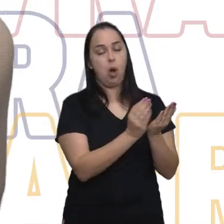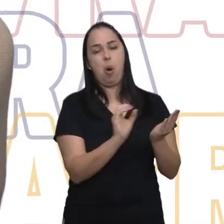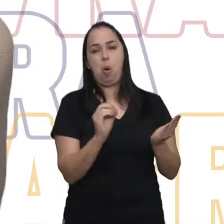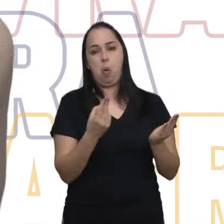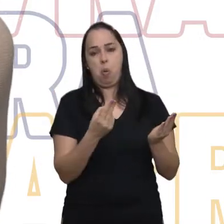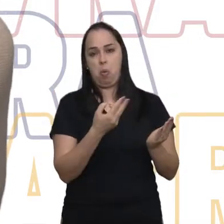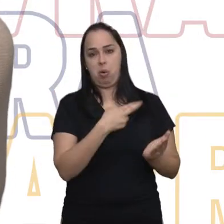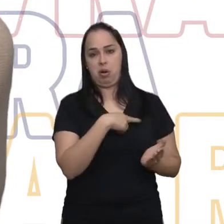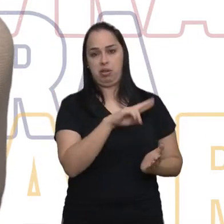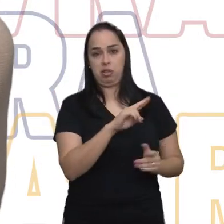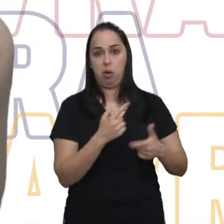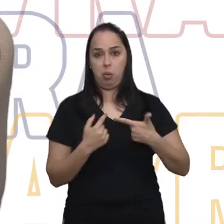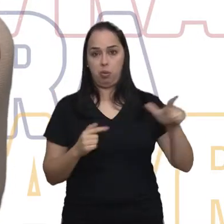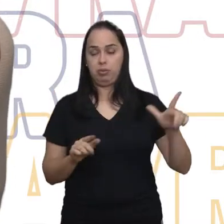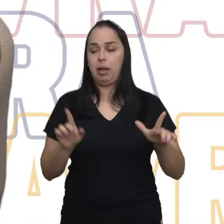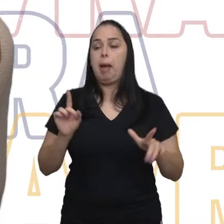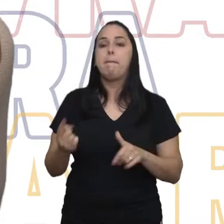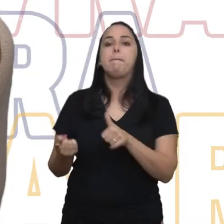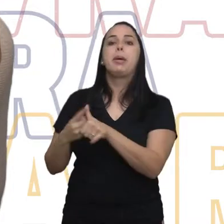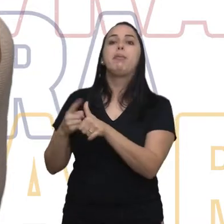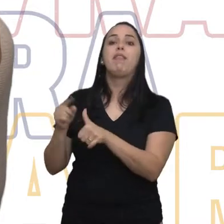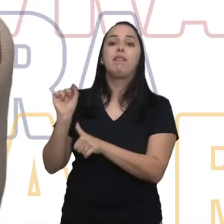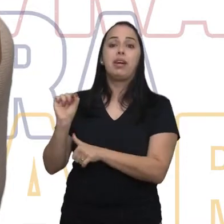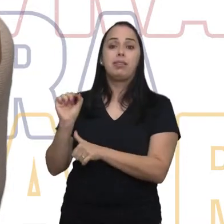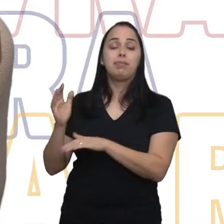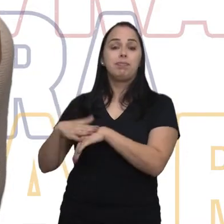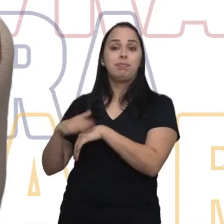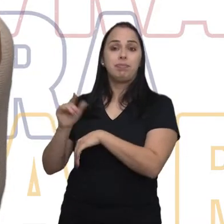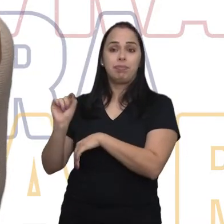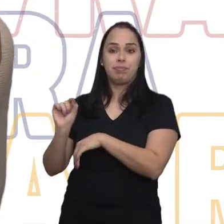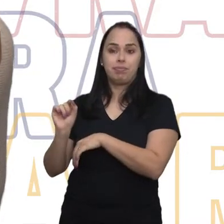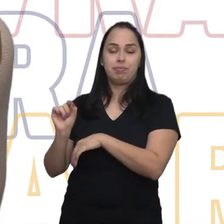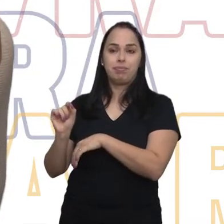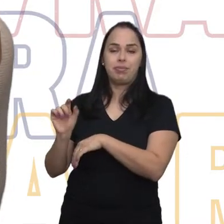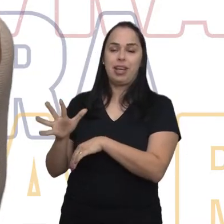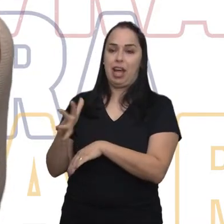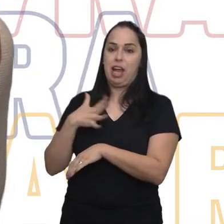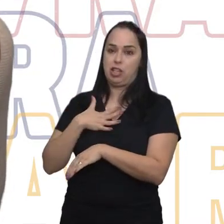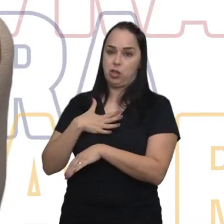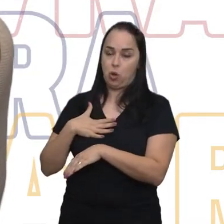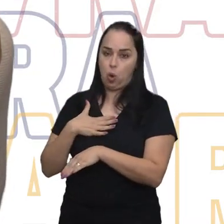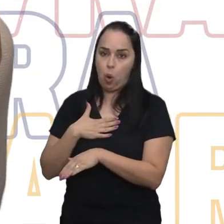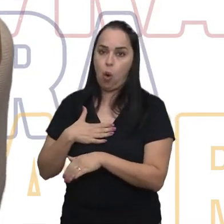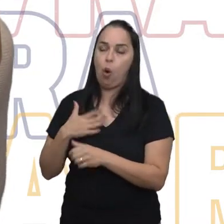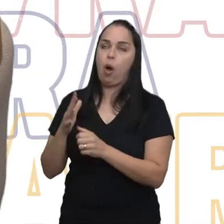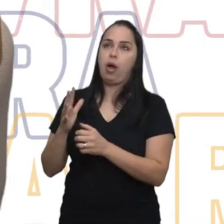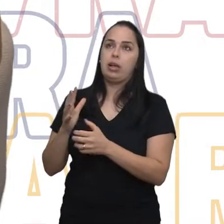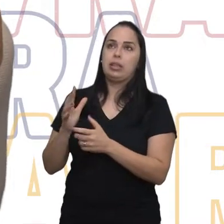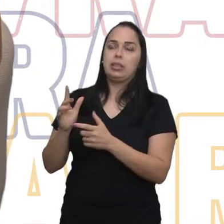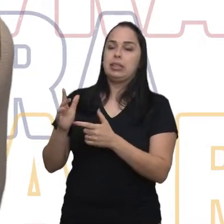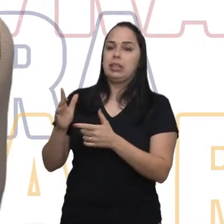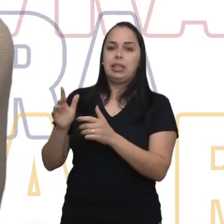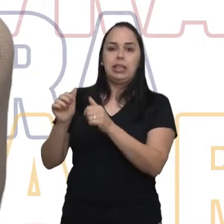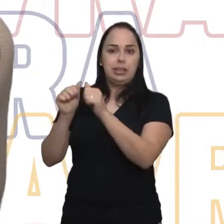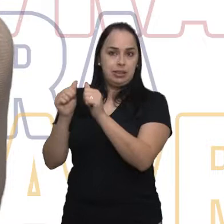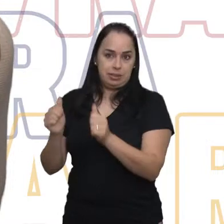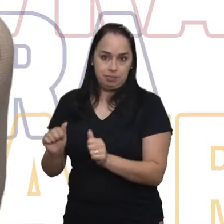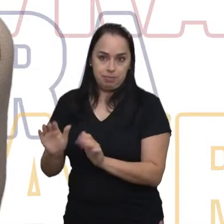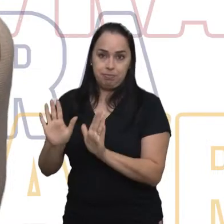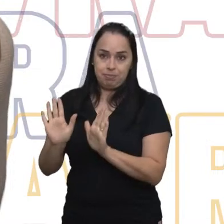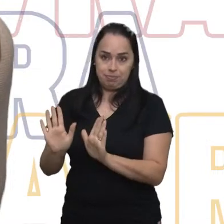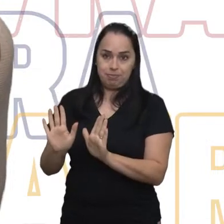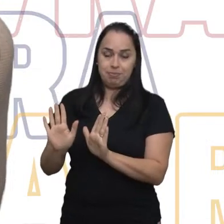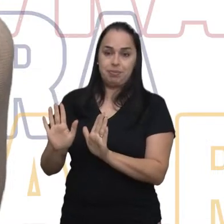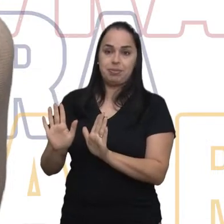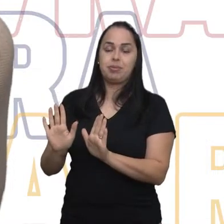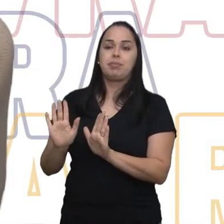outra religião. A primeira coisa que eles fazem, eles têm apesar de eles não admitirem, eles têm um certo apego a tudo